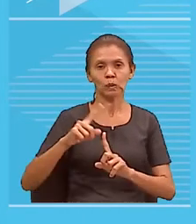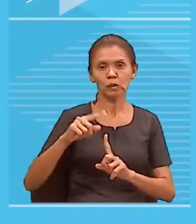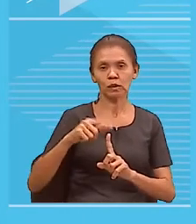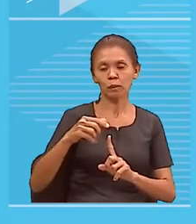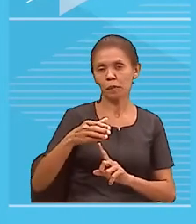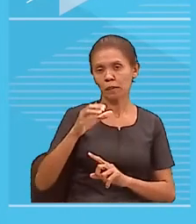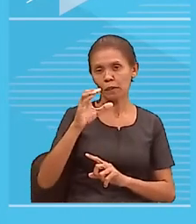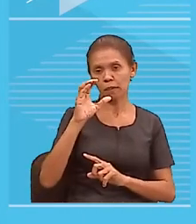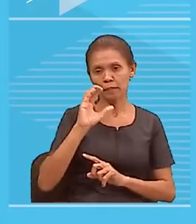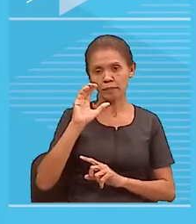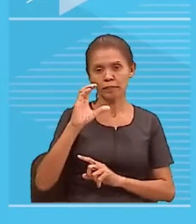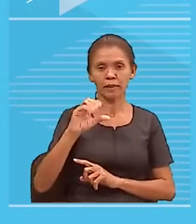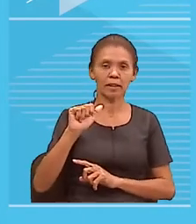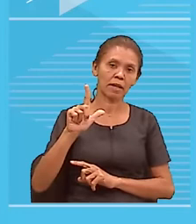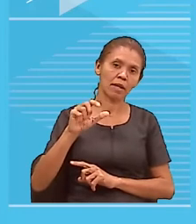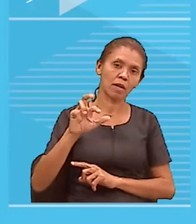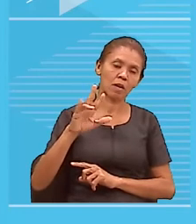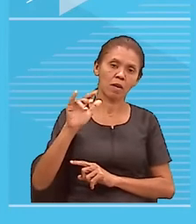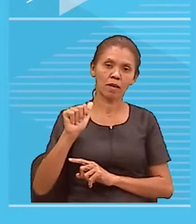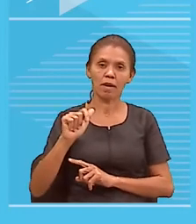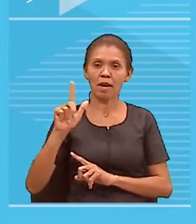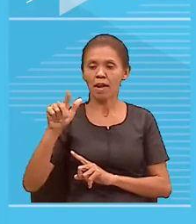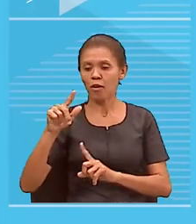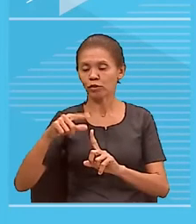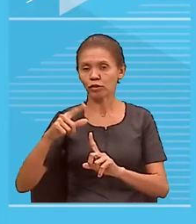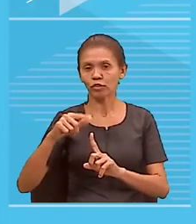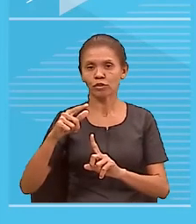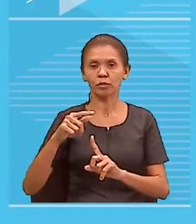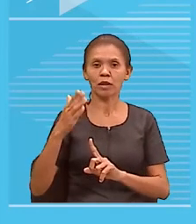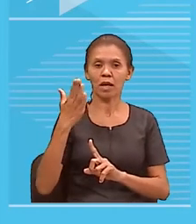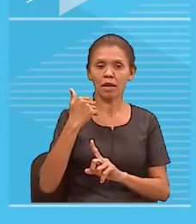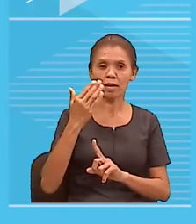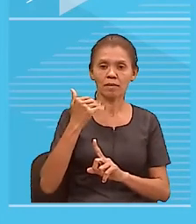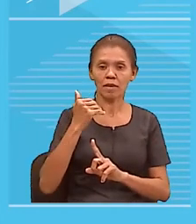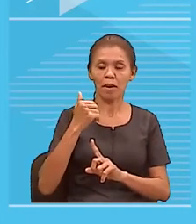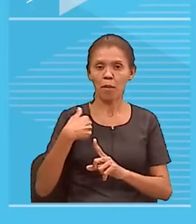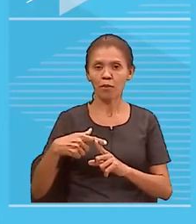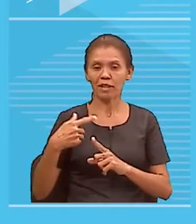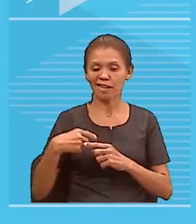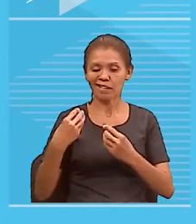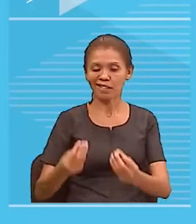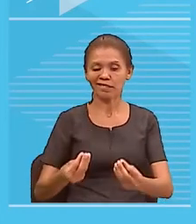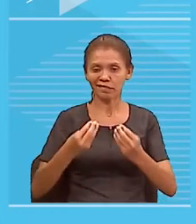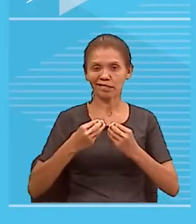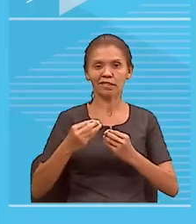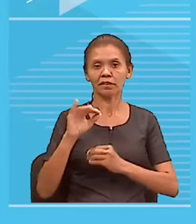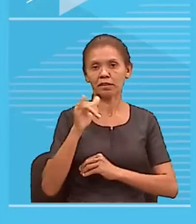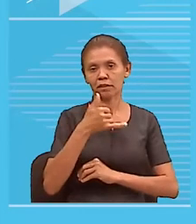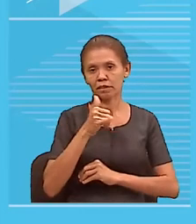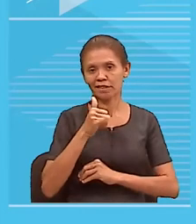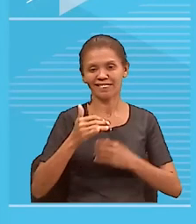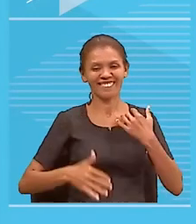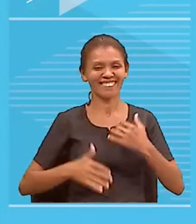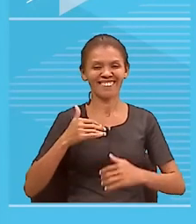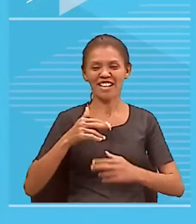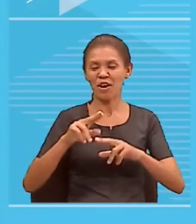calórica ela é considerada um alimento O que é bebida calórica lavar de fornecer energia e ninguém sabe